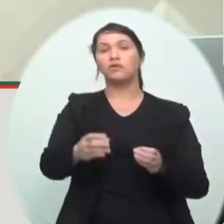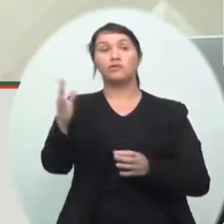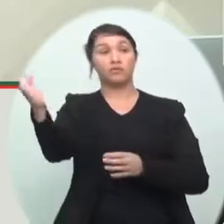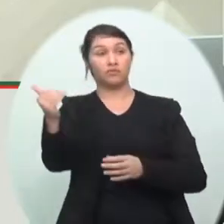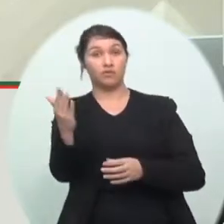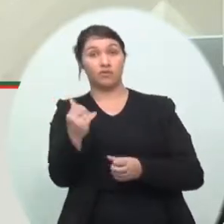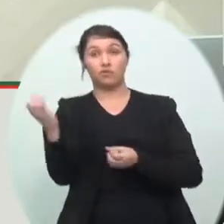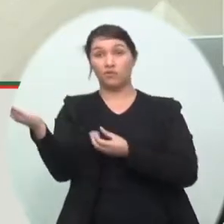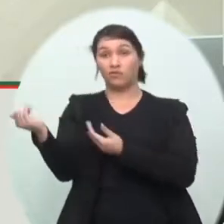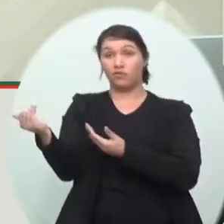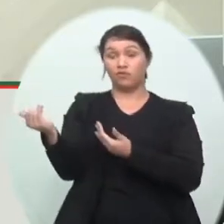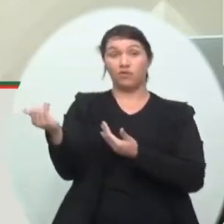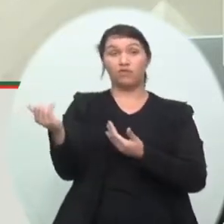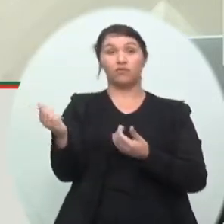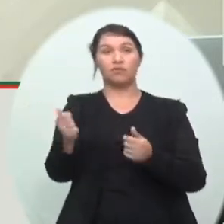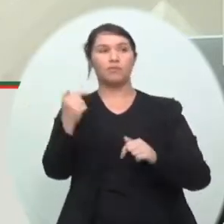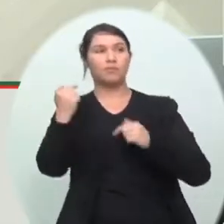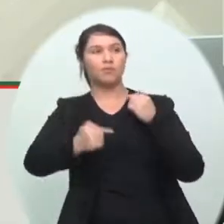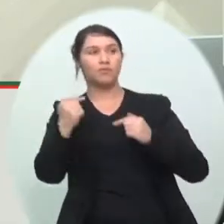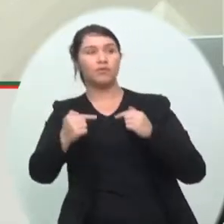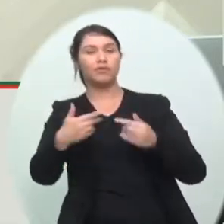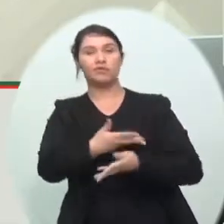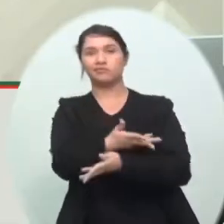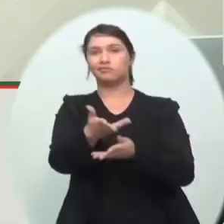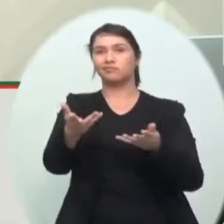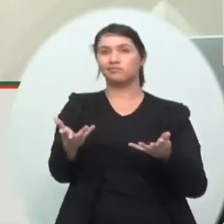e trazerem um MVP, o mínimo,